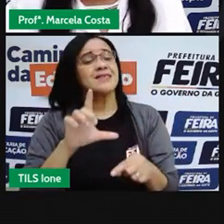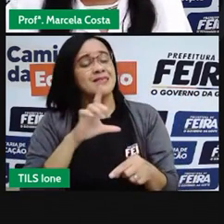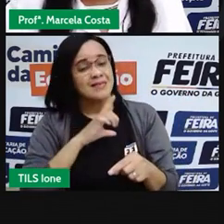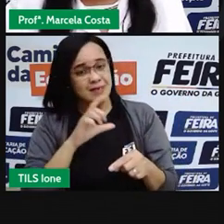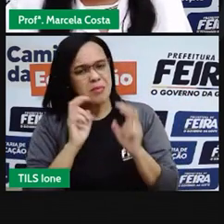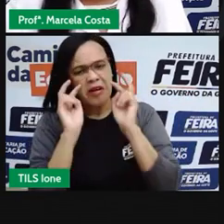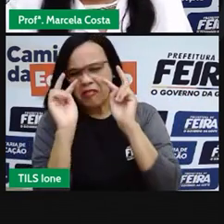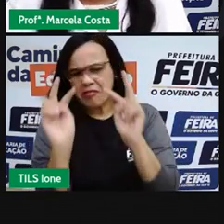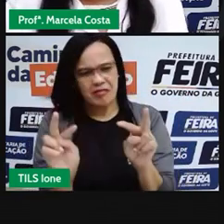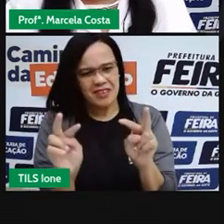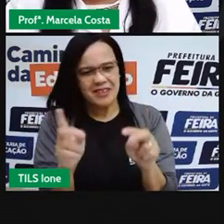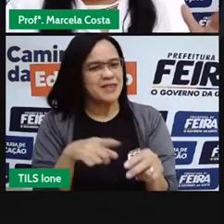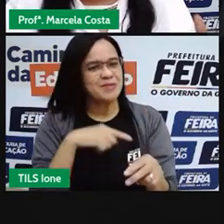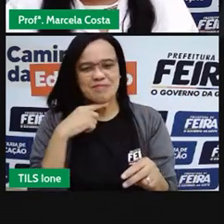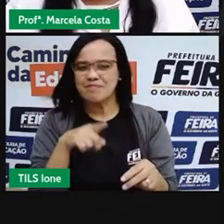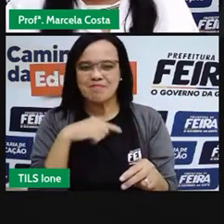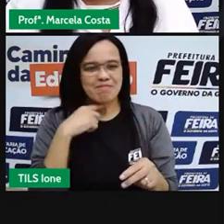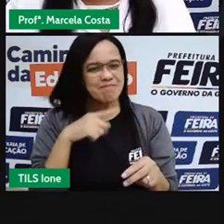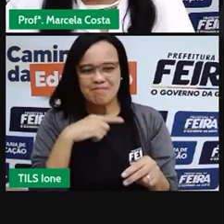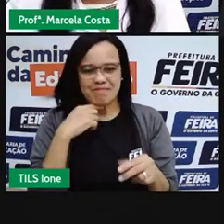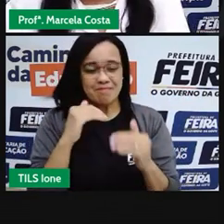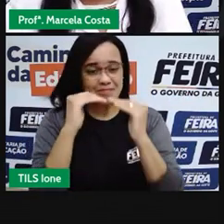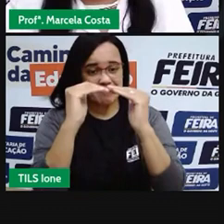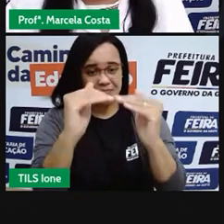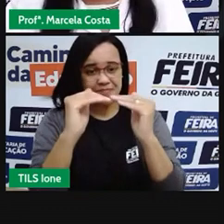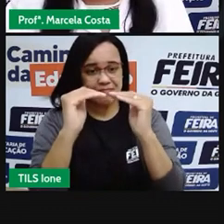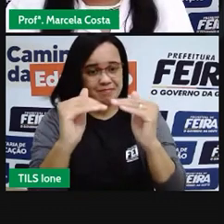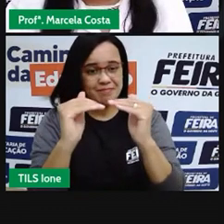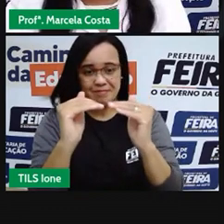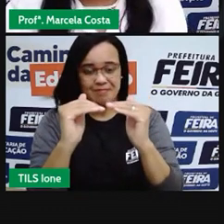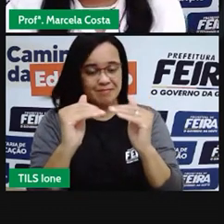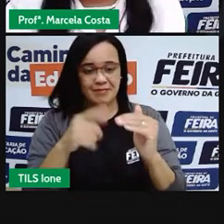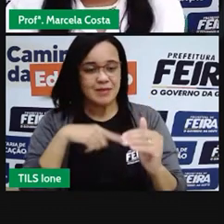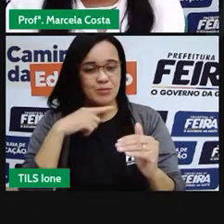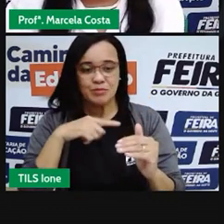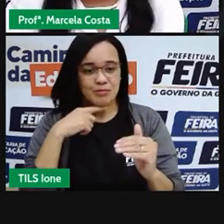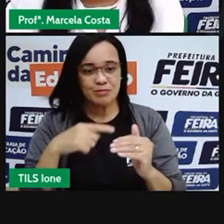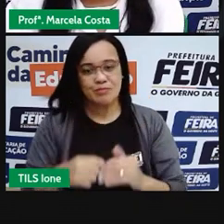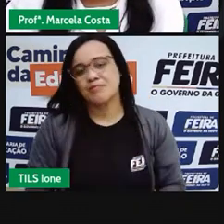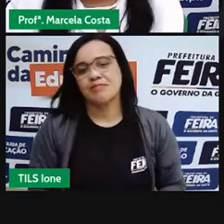gente não vê telha nesse